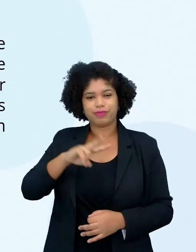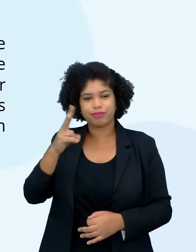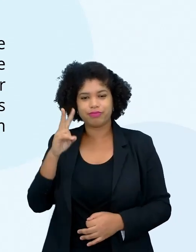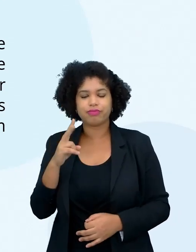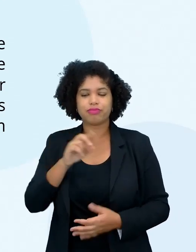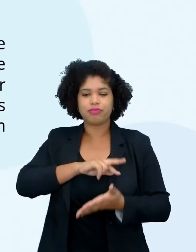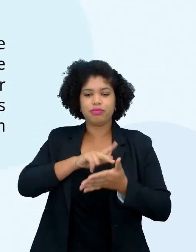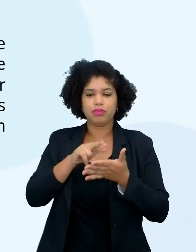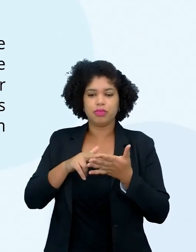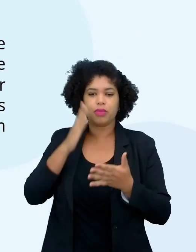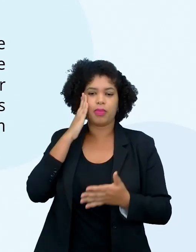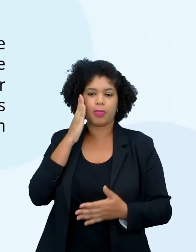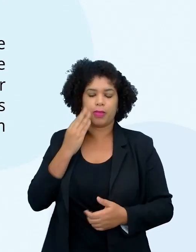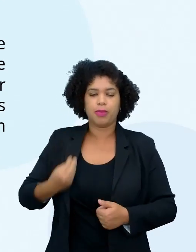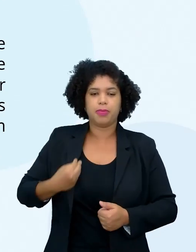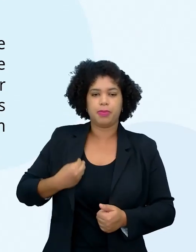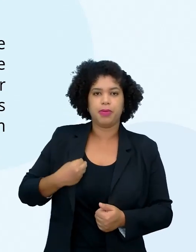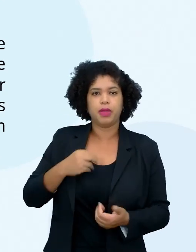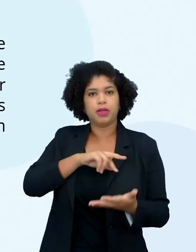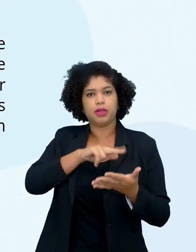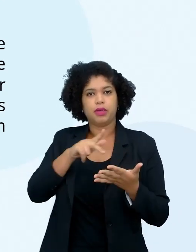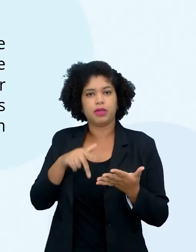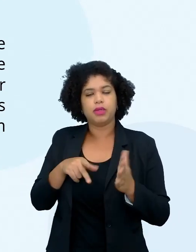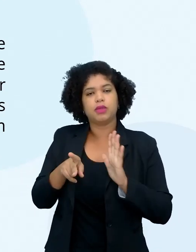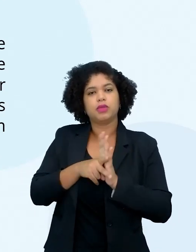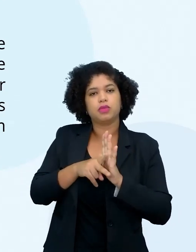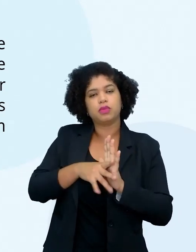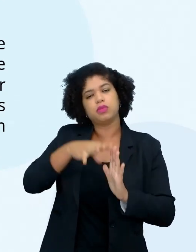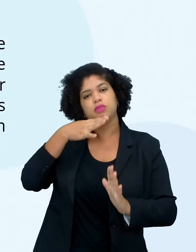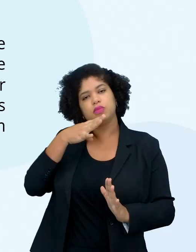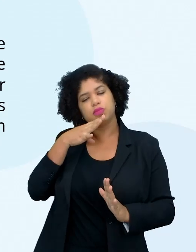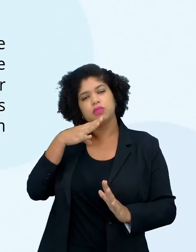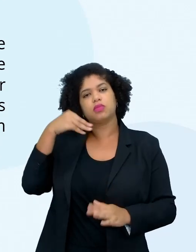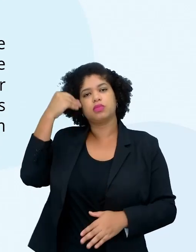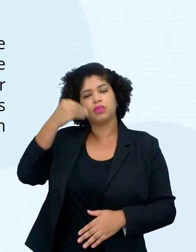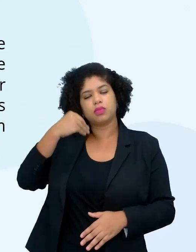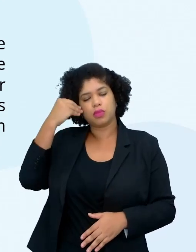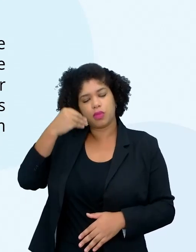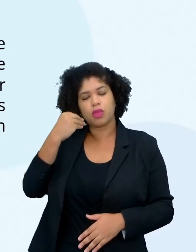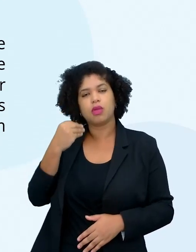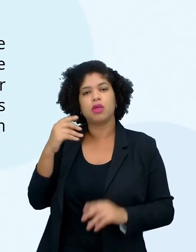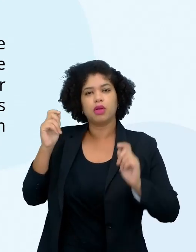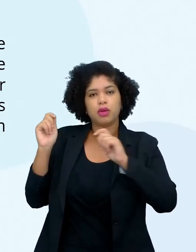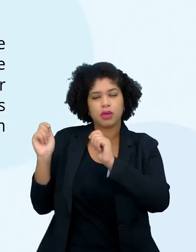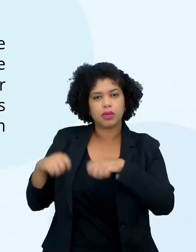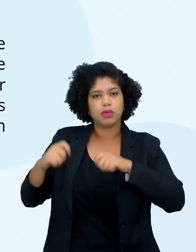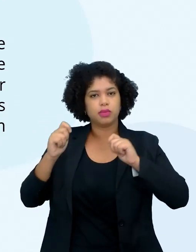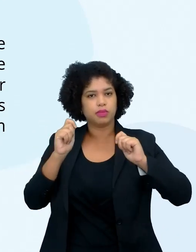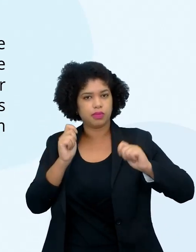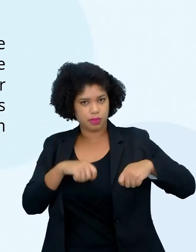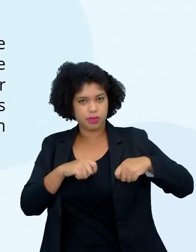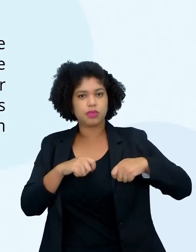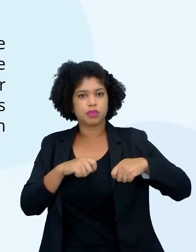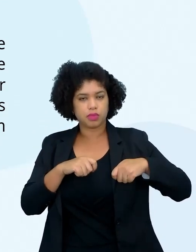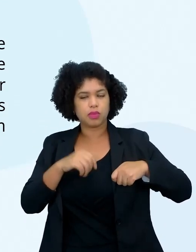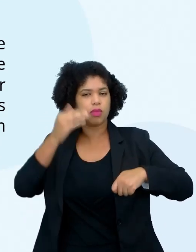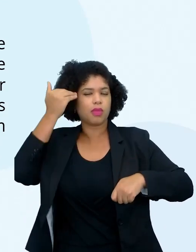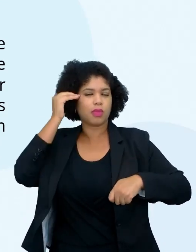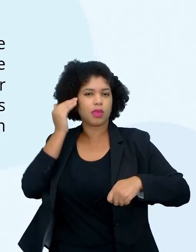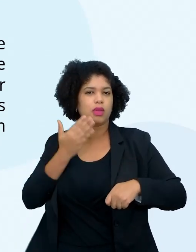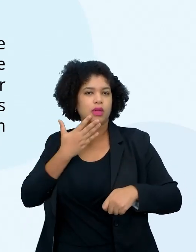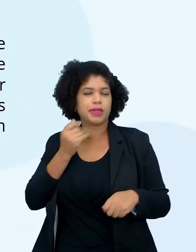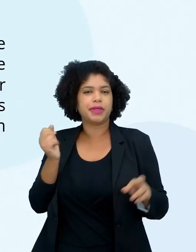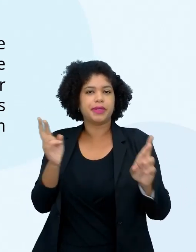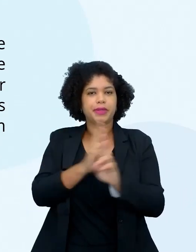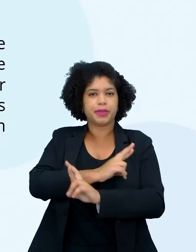vivências culturais e apropriar-se de conhecimentos e experiências que lhe possibilitam entender as